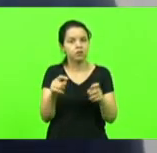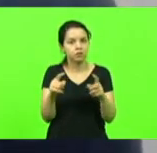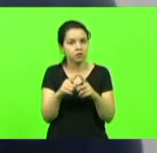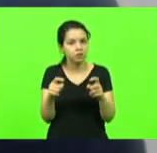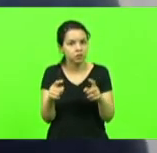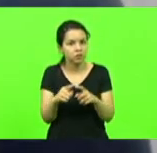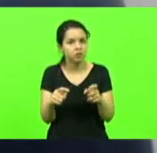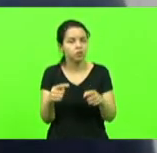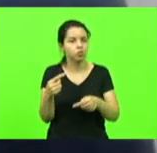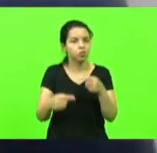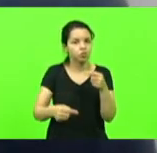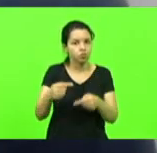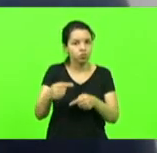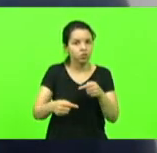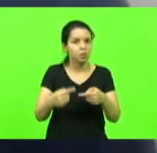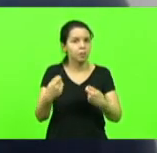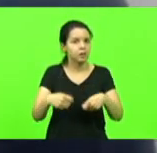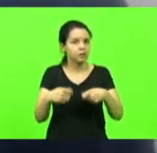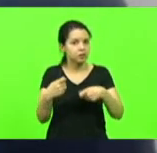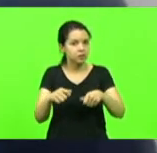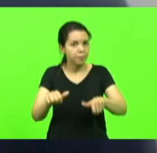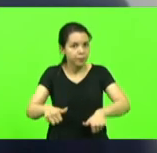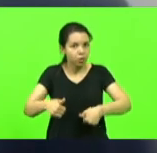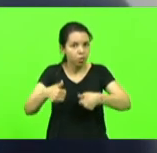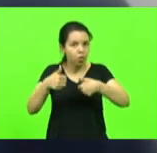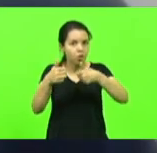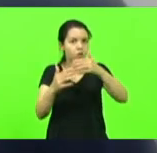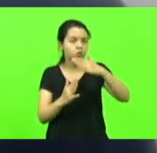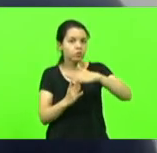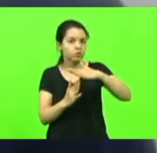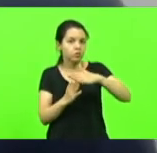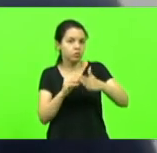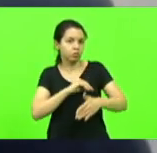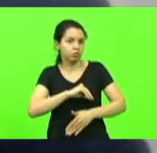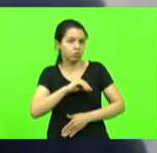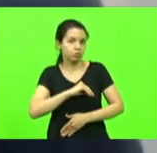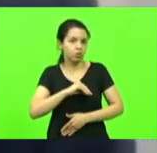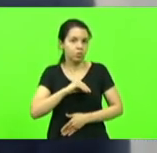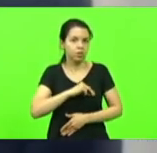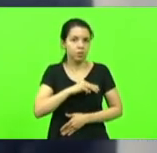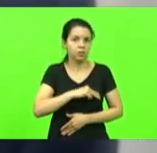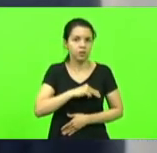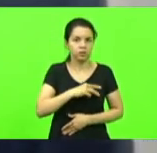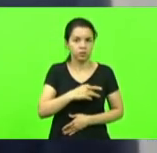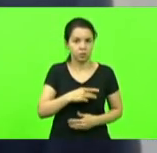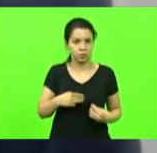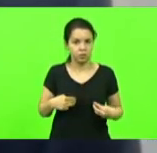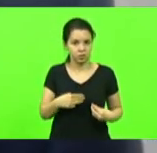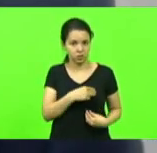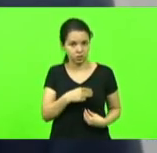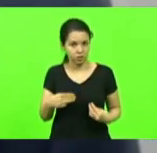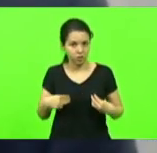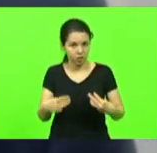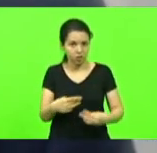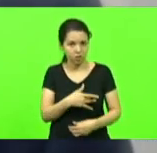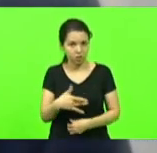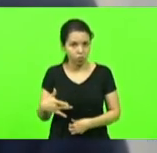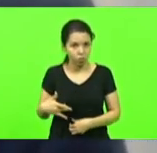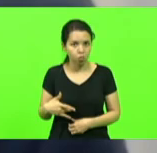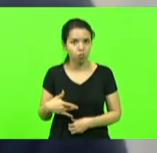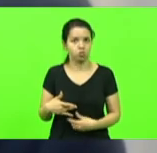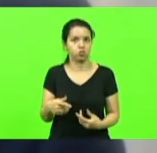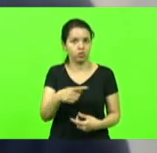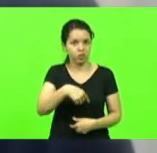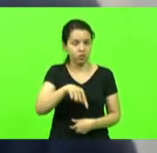teto repassado pelo Ministério da Saúde para os serviços. Aqui no Estado, nós temos um momento em que